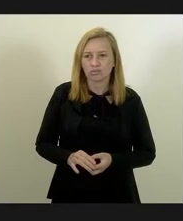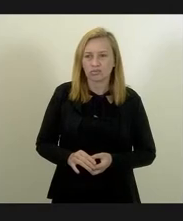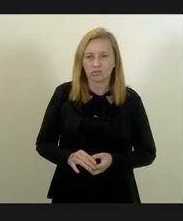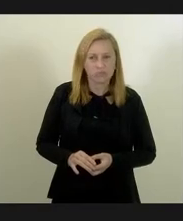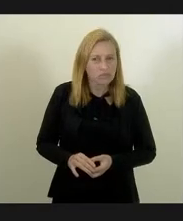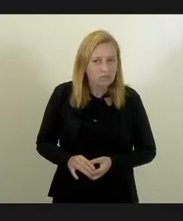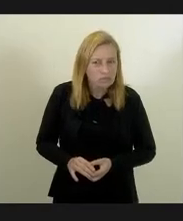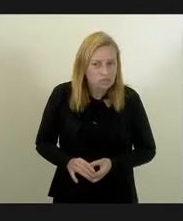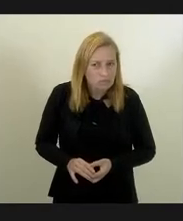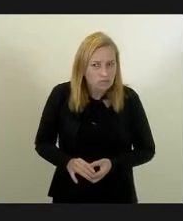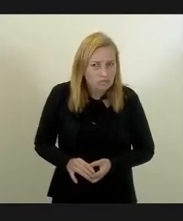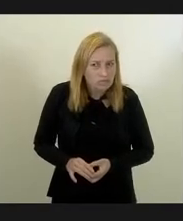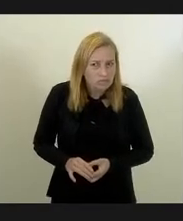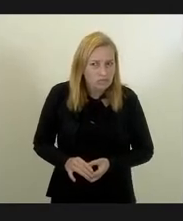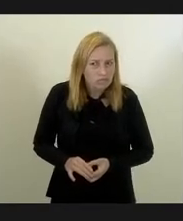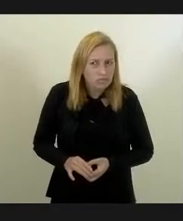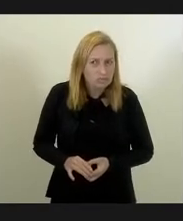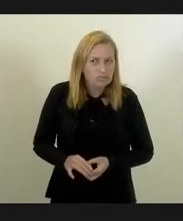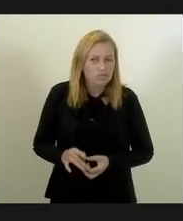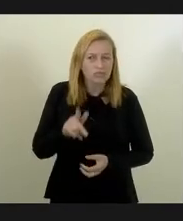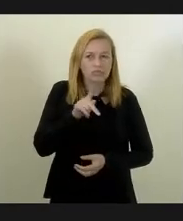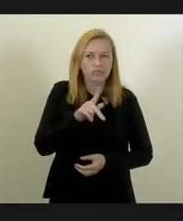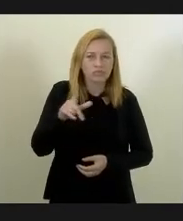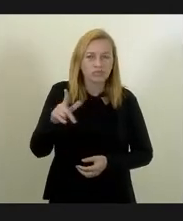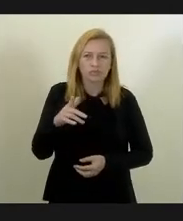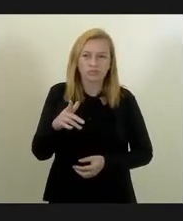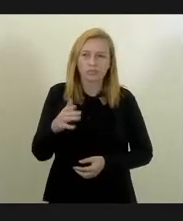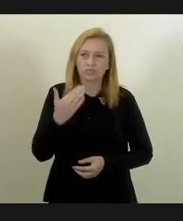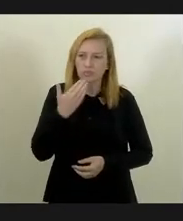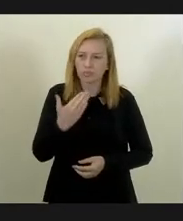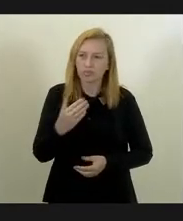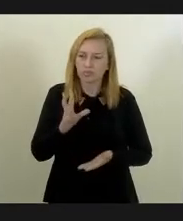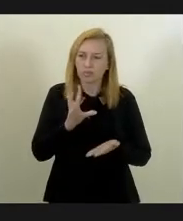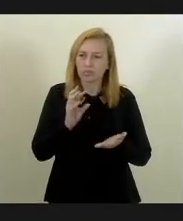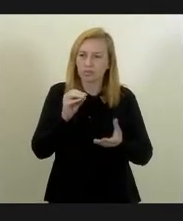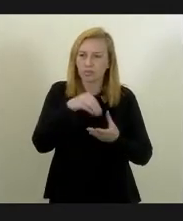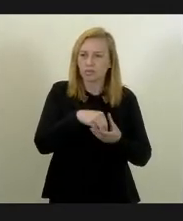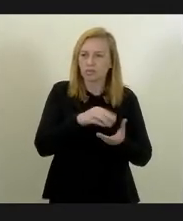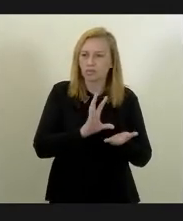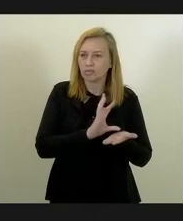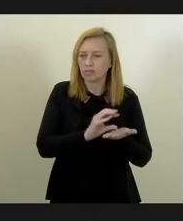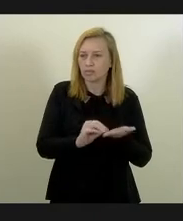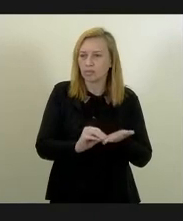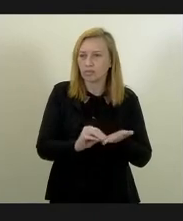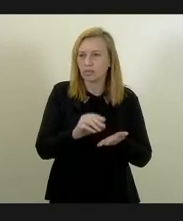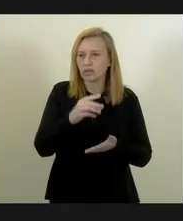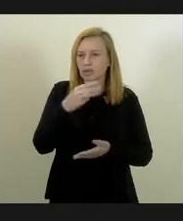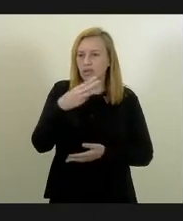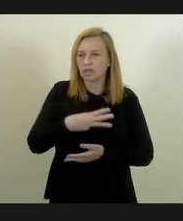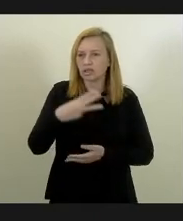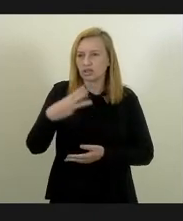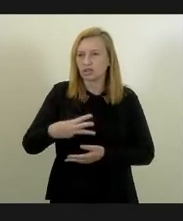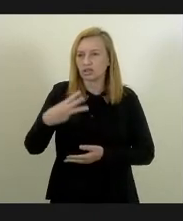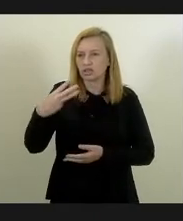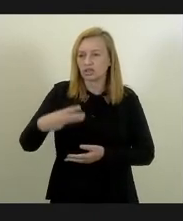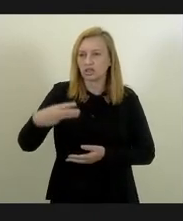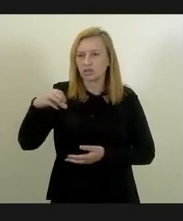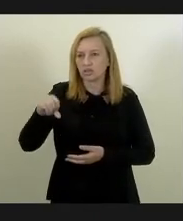Excelência pudesse incluir um PL meu na pauta, se possível, o PL